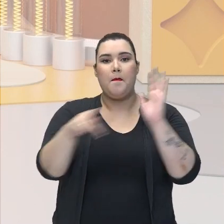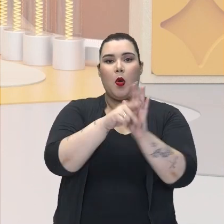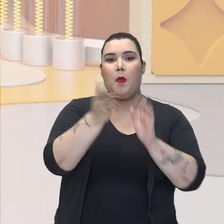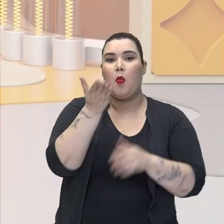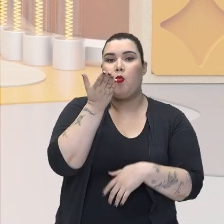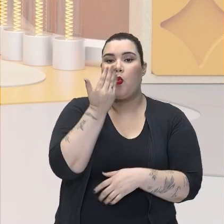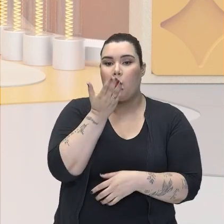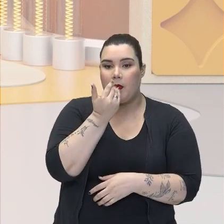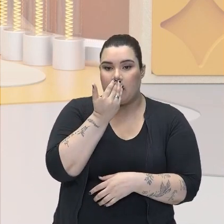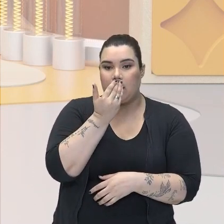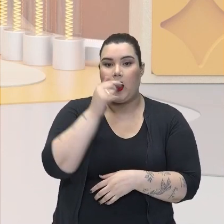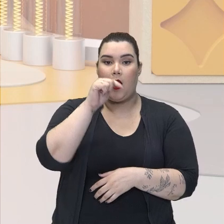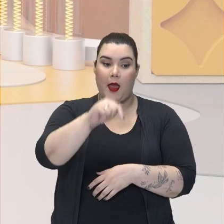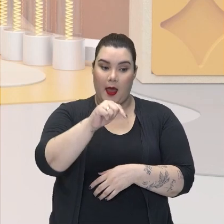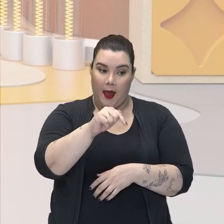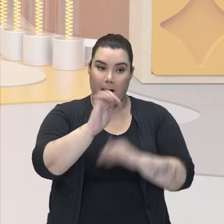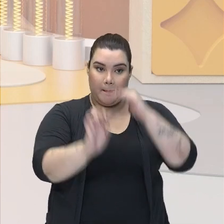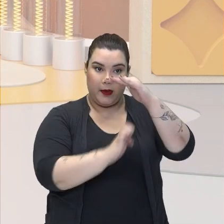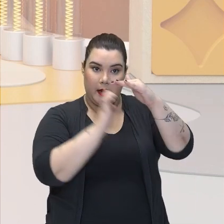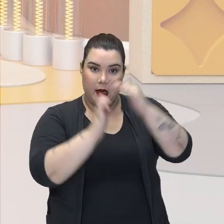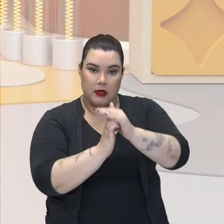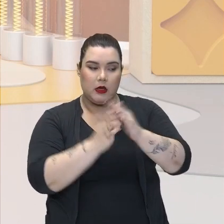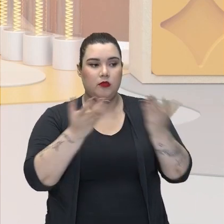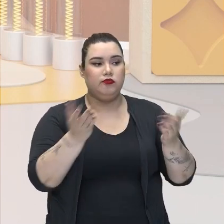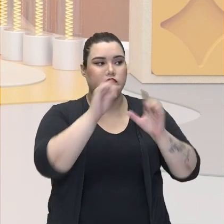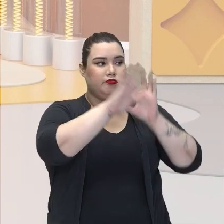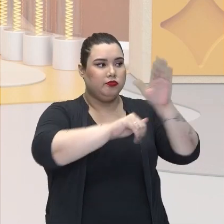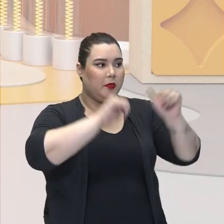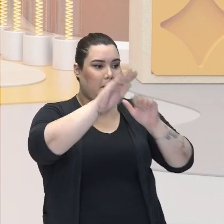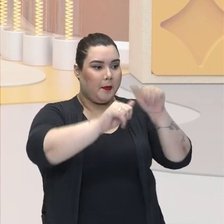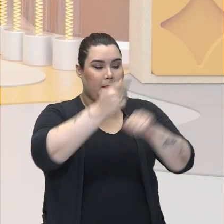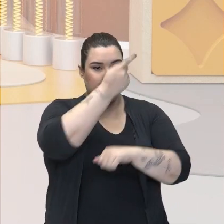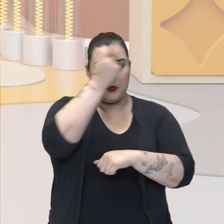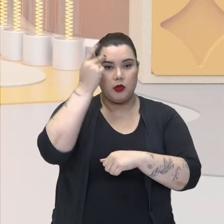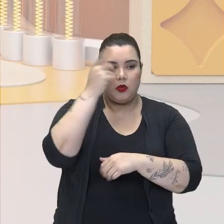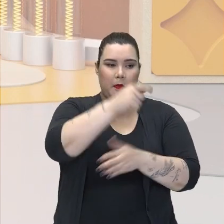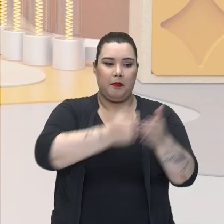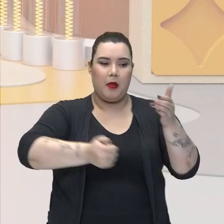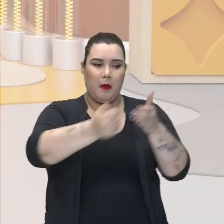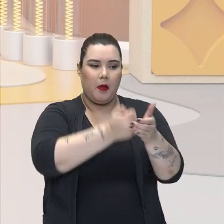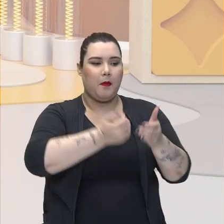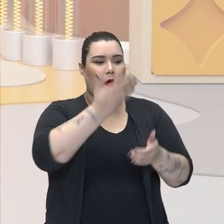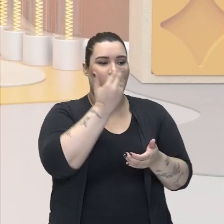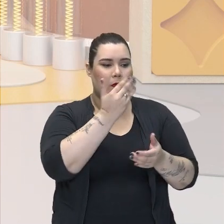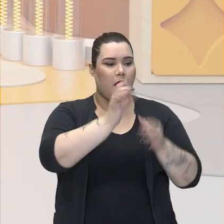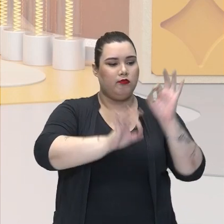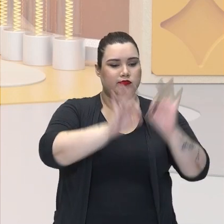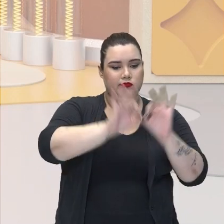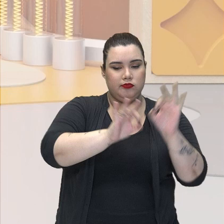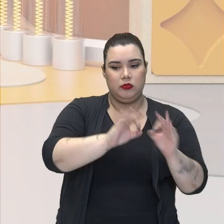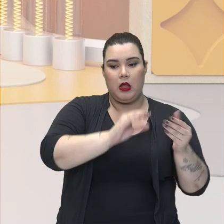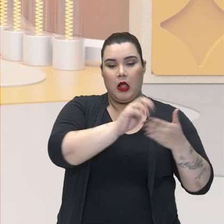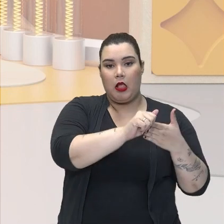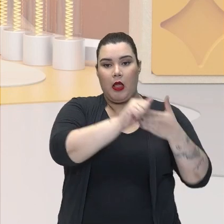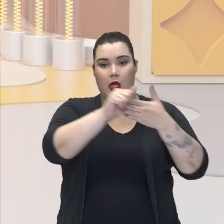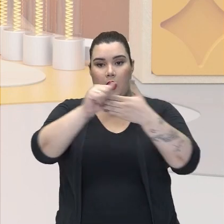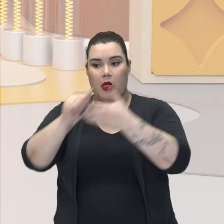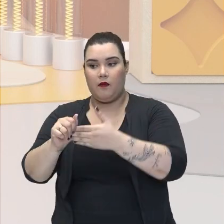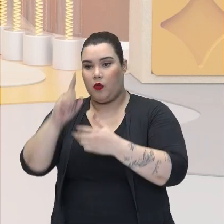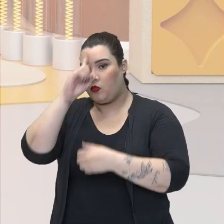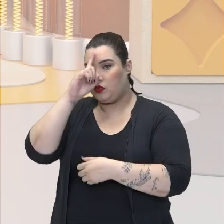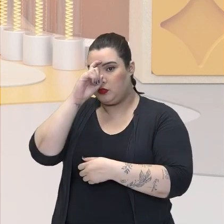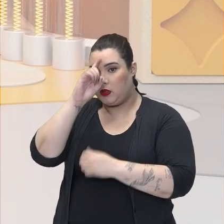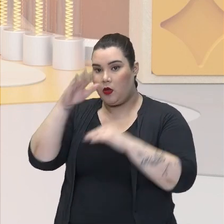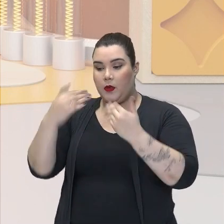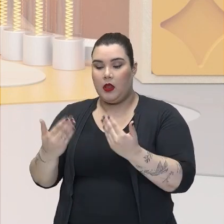que vai fornecer a comida, ela contrata ali os funcionários, tá? Eles fazem a comida, levam para o hospital. Então a gente chama essa relação de